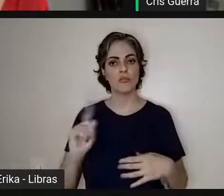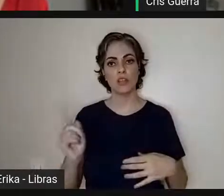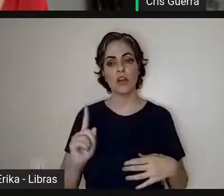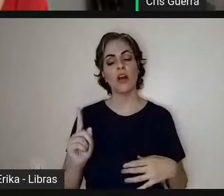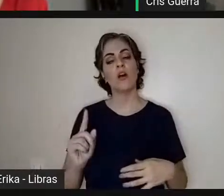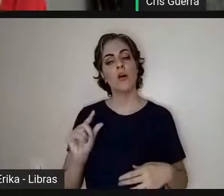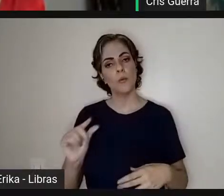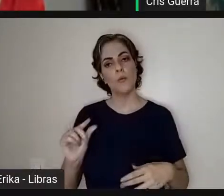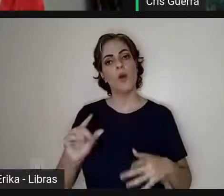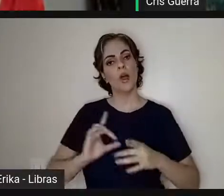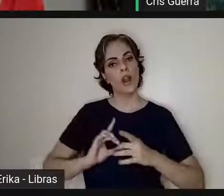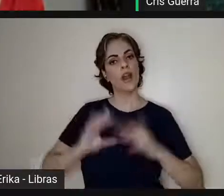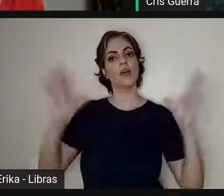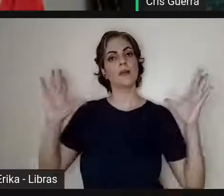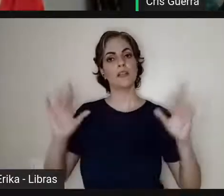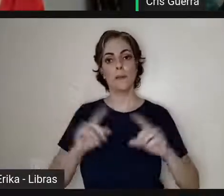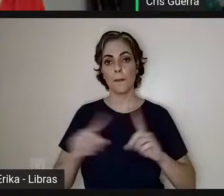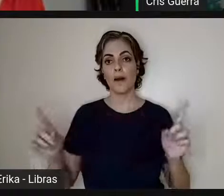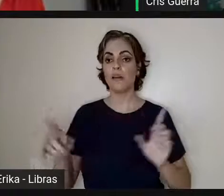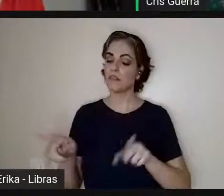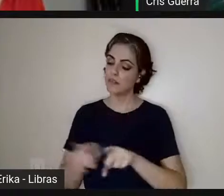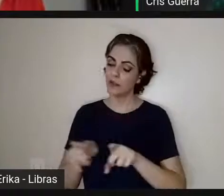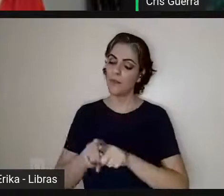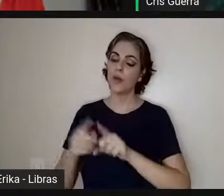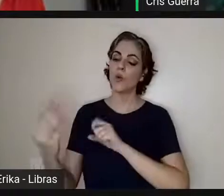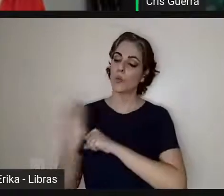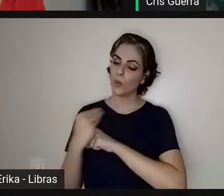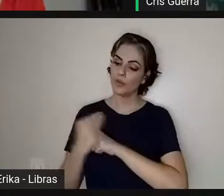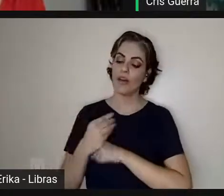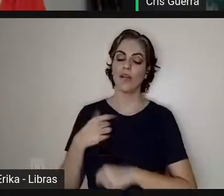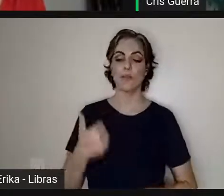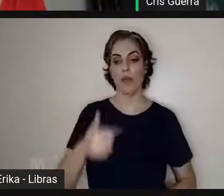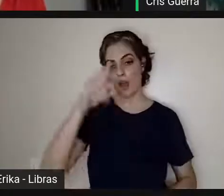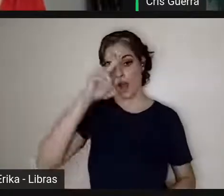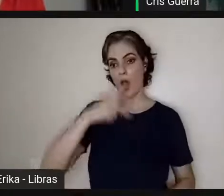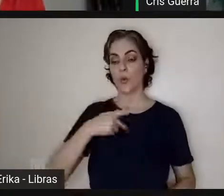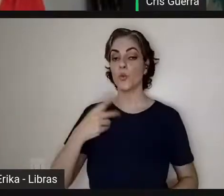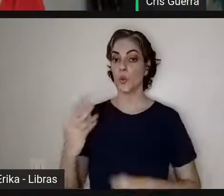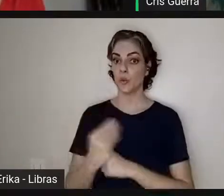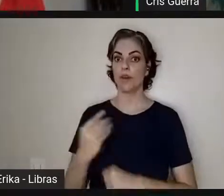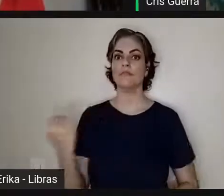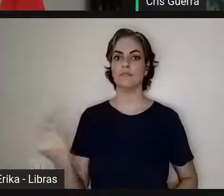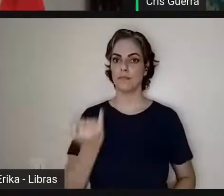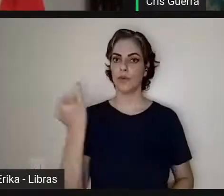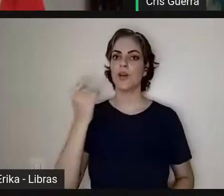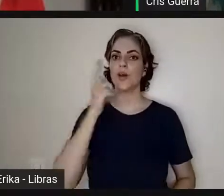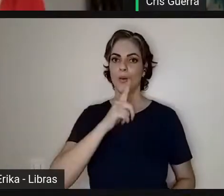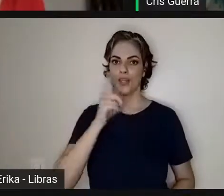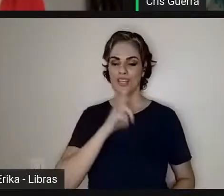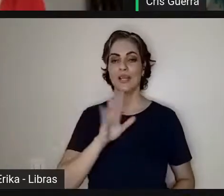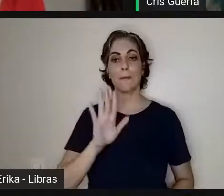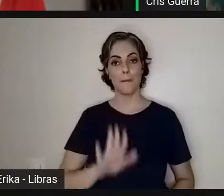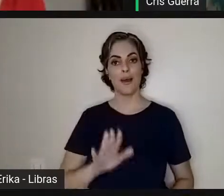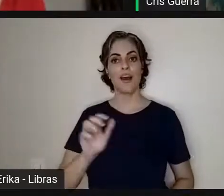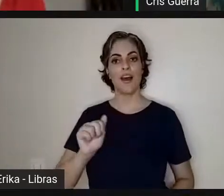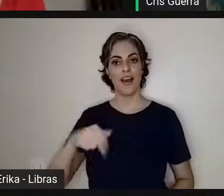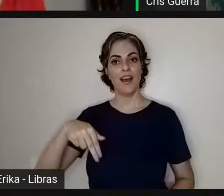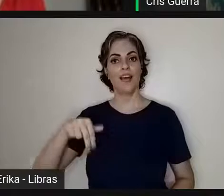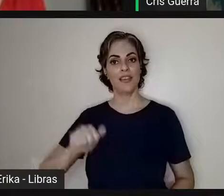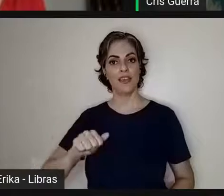tem um outro cuidado, né? O autocuidado é uma grande conquista. Mas eu acho que a pergunta da Ana tem muito a ver